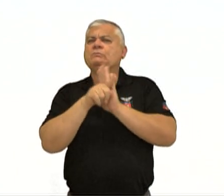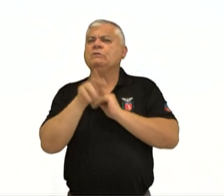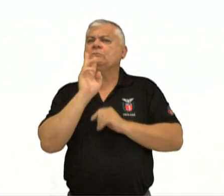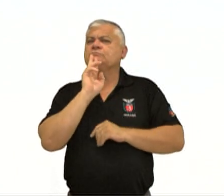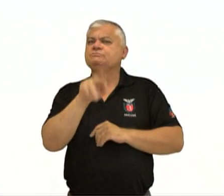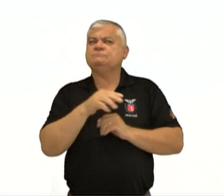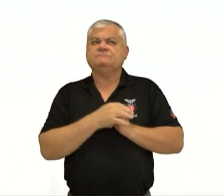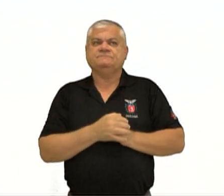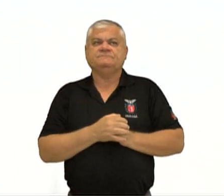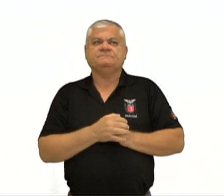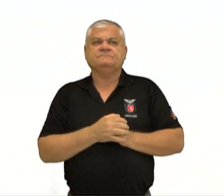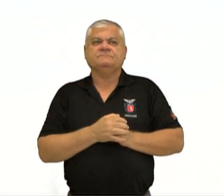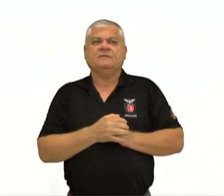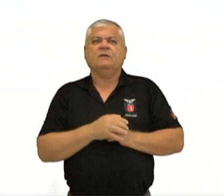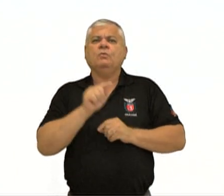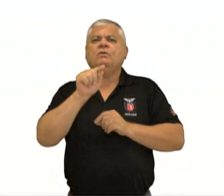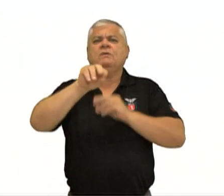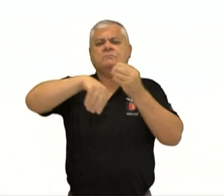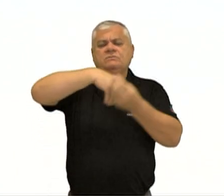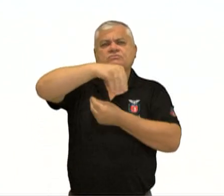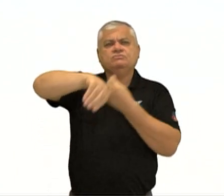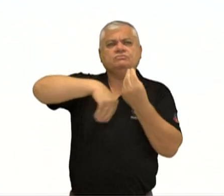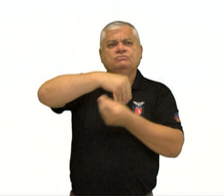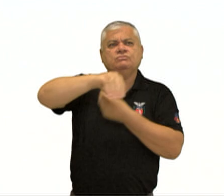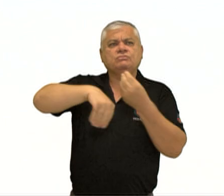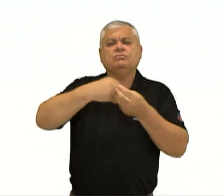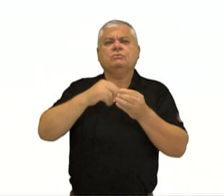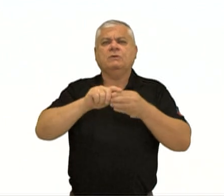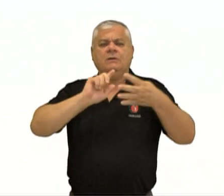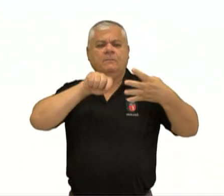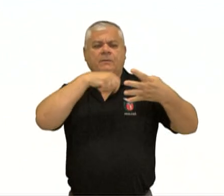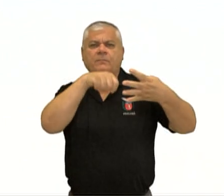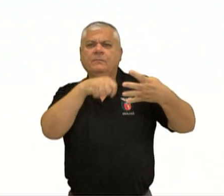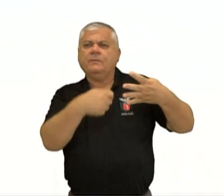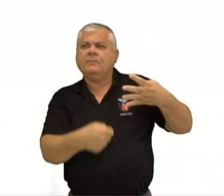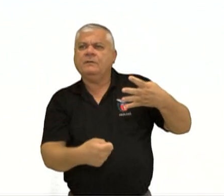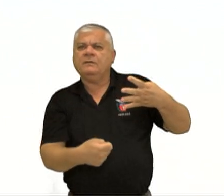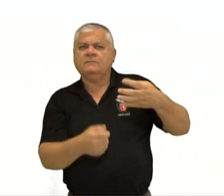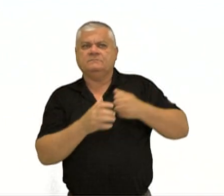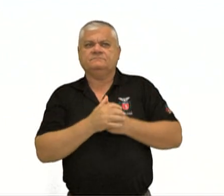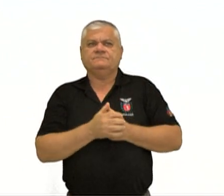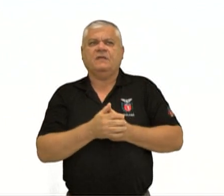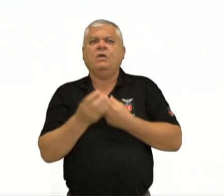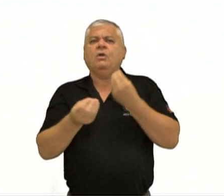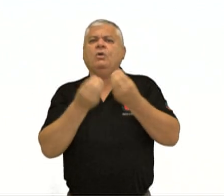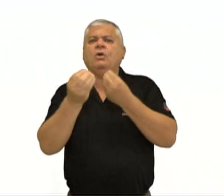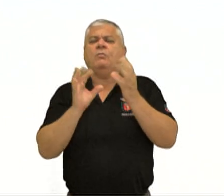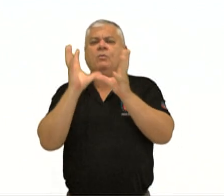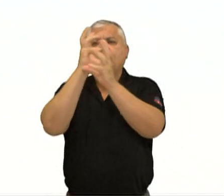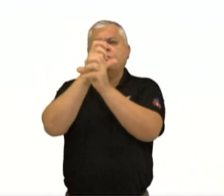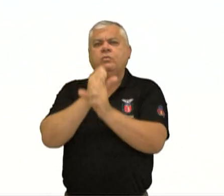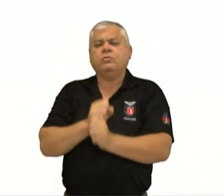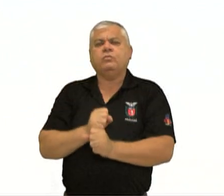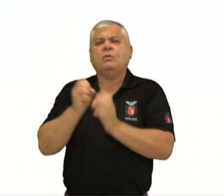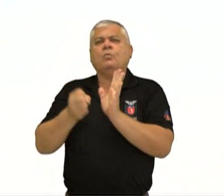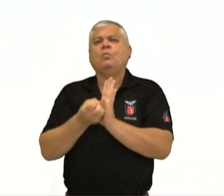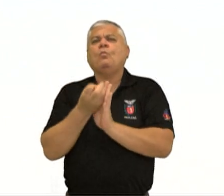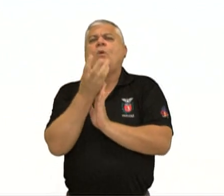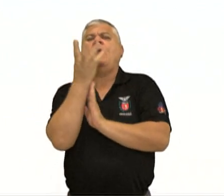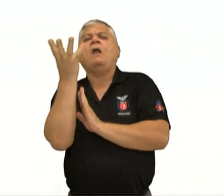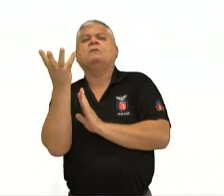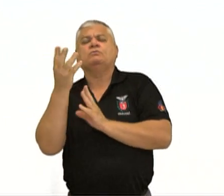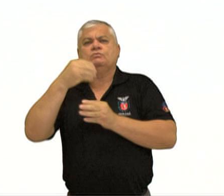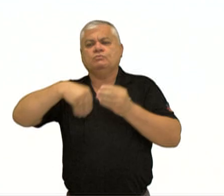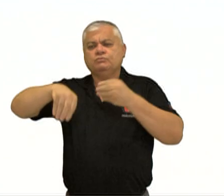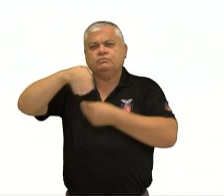são as seguintes: o que são misturas e como podemos classificá-las? Como calculamos a concentração de uma solução